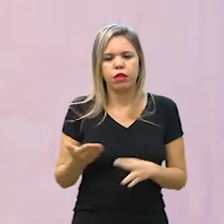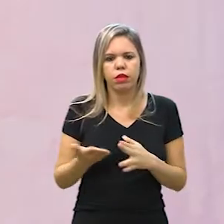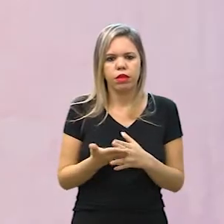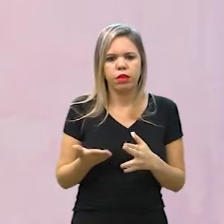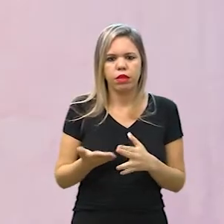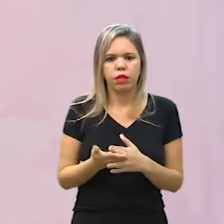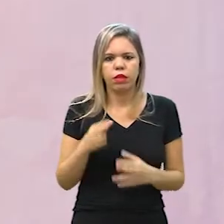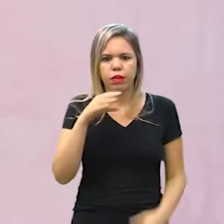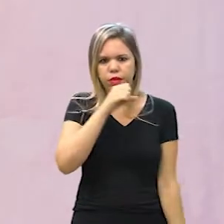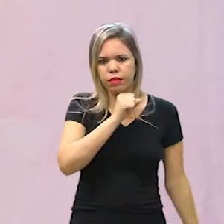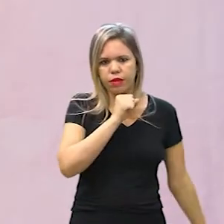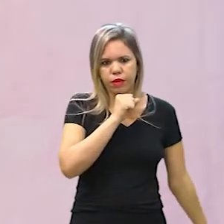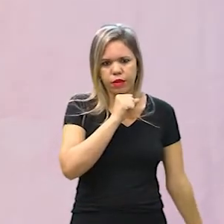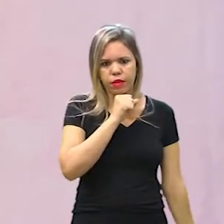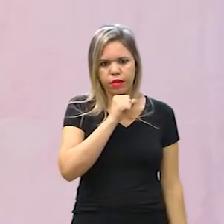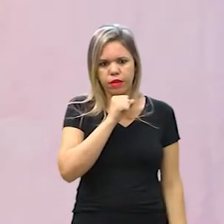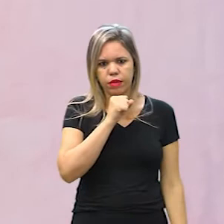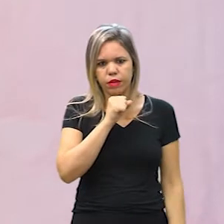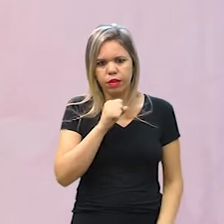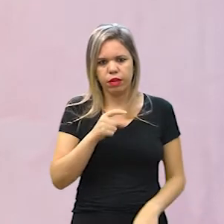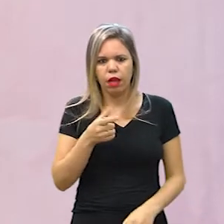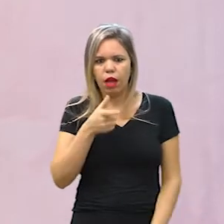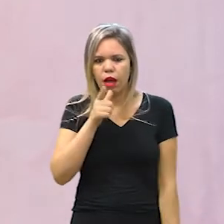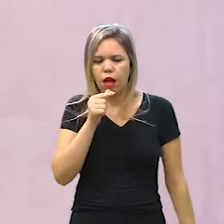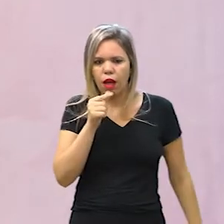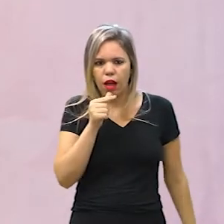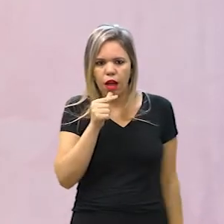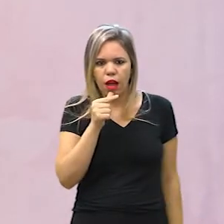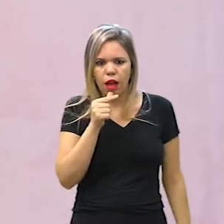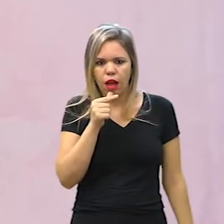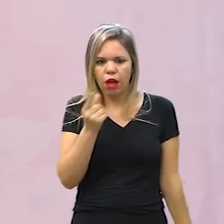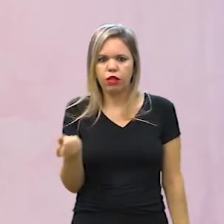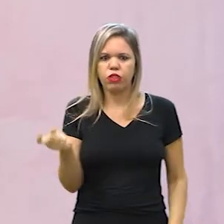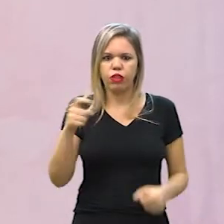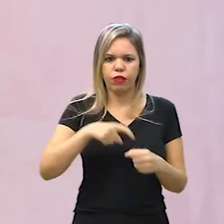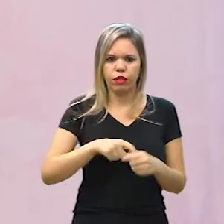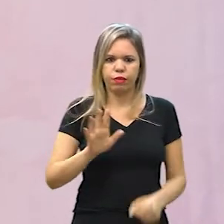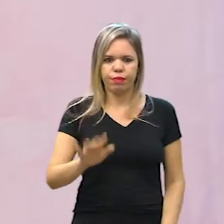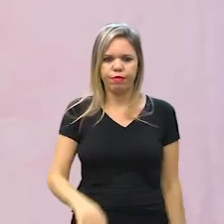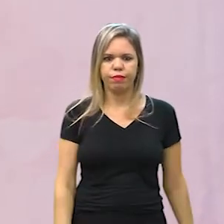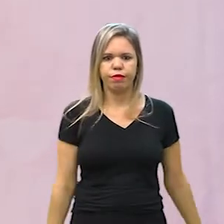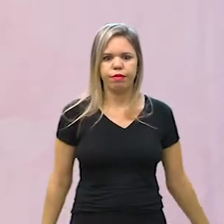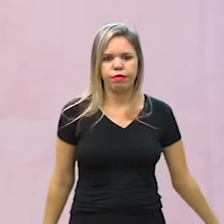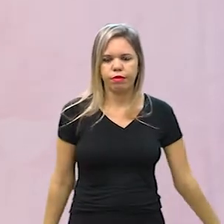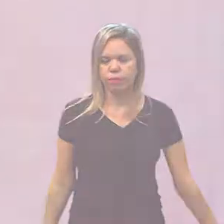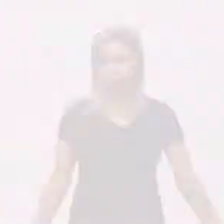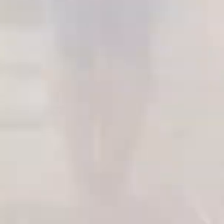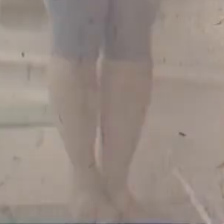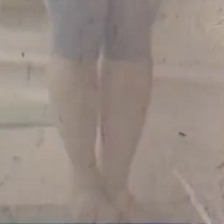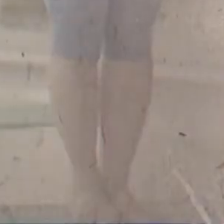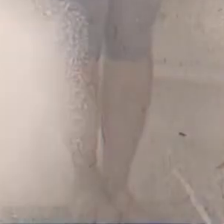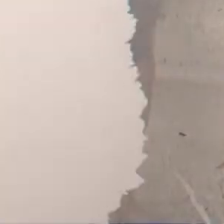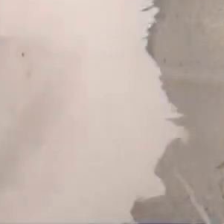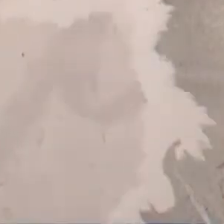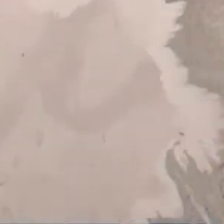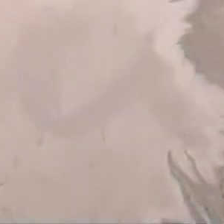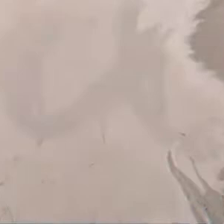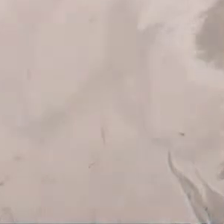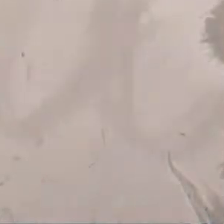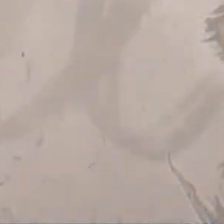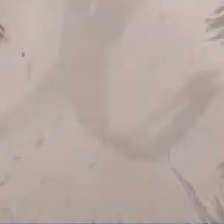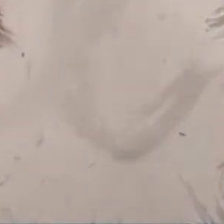dar um intervalo, é coisa rápida, é só o tempo de beber uma aguinha, que o Saúde é Vida volta já já, fica aí.